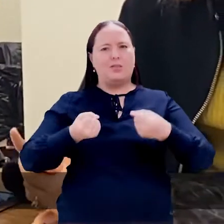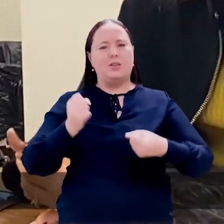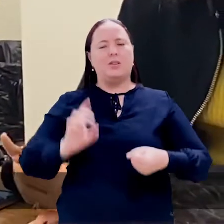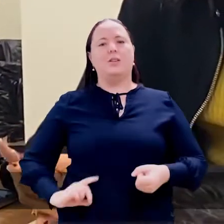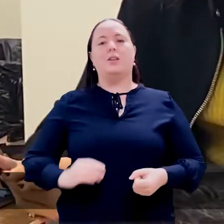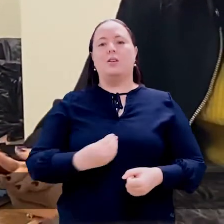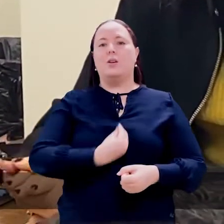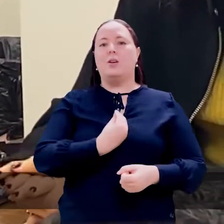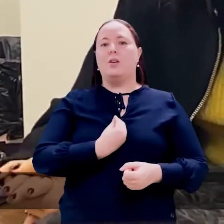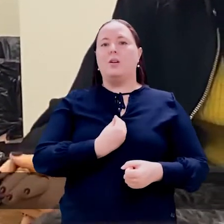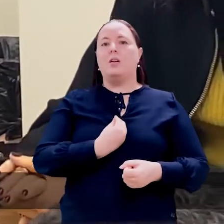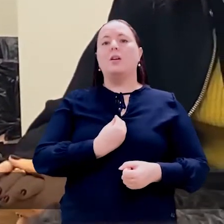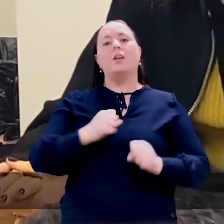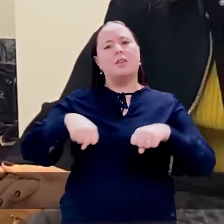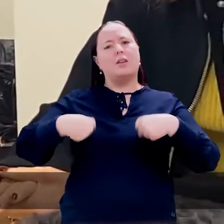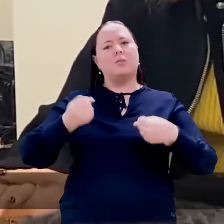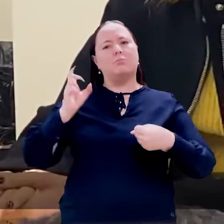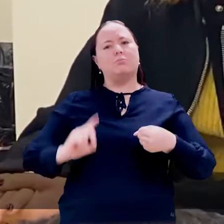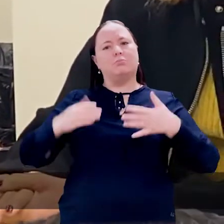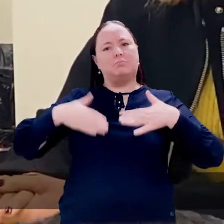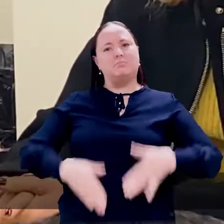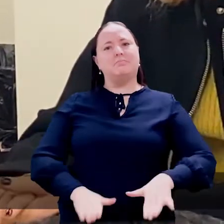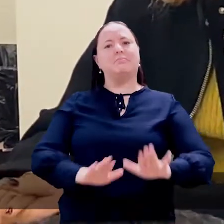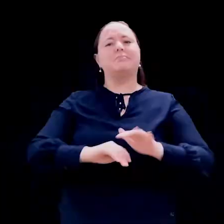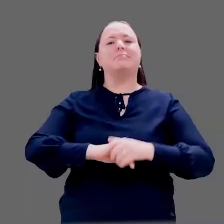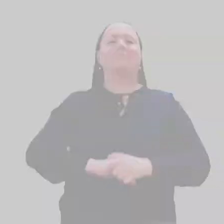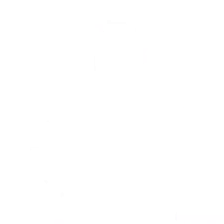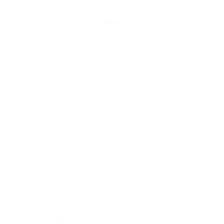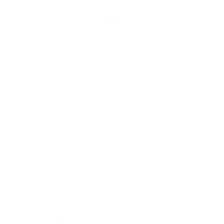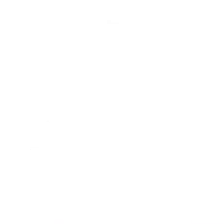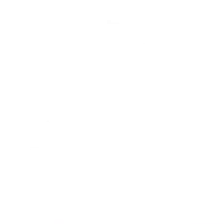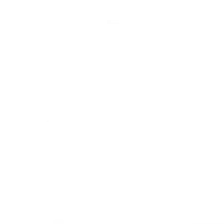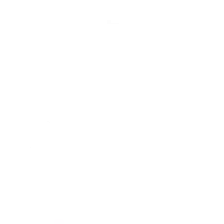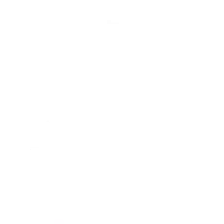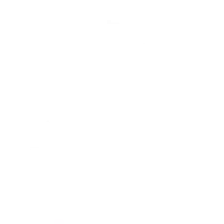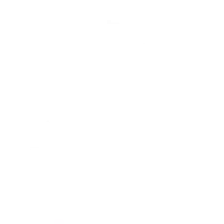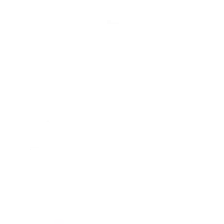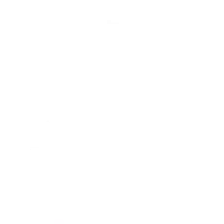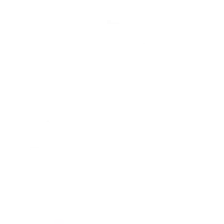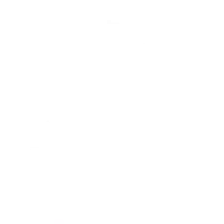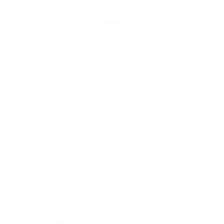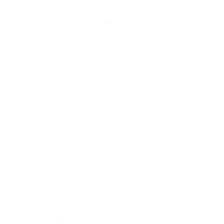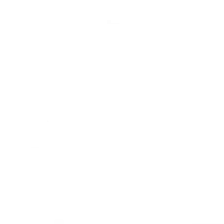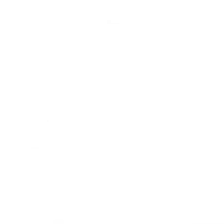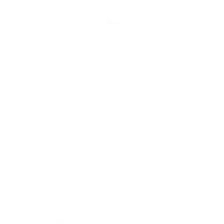com a defesa do direito à vida e do direito de nascer.